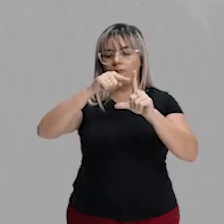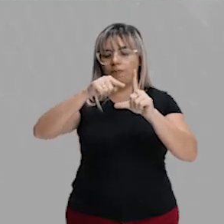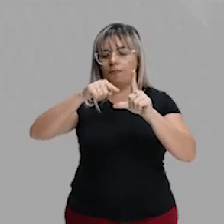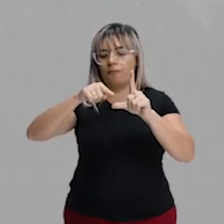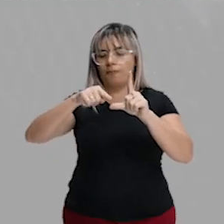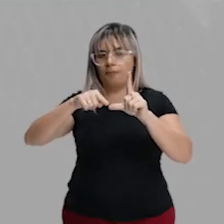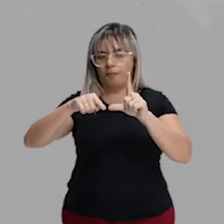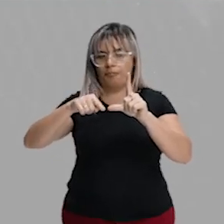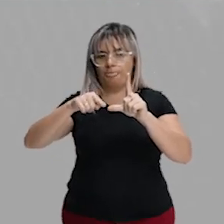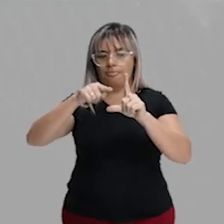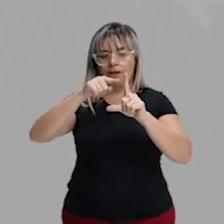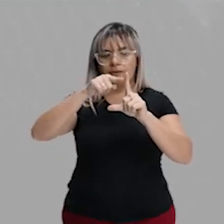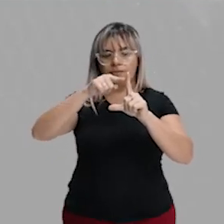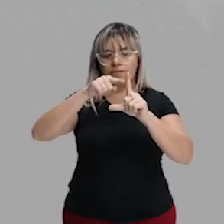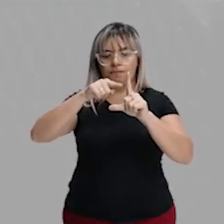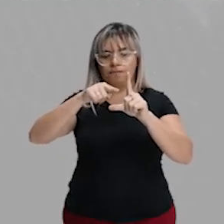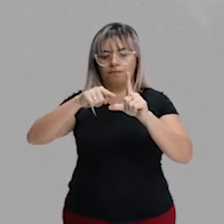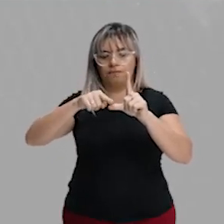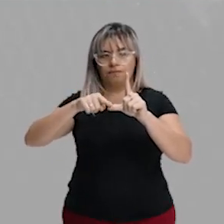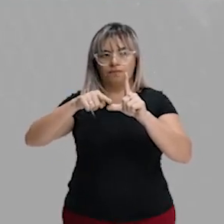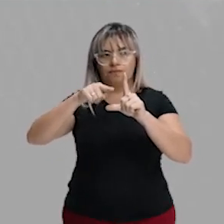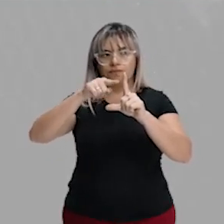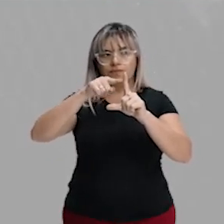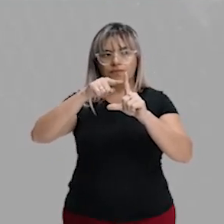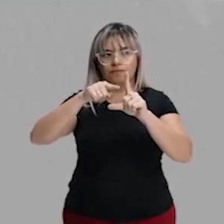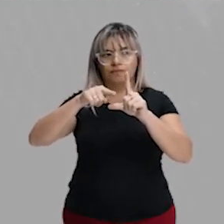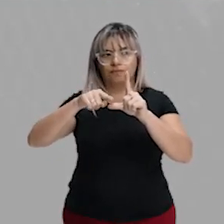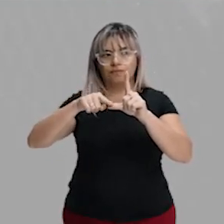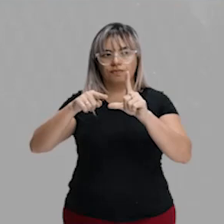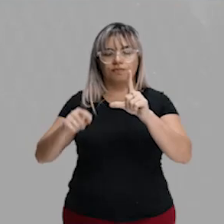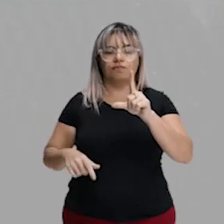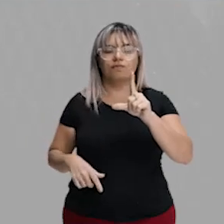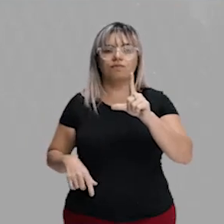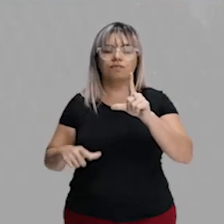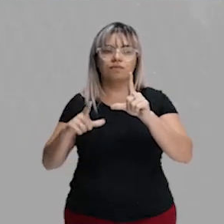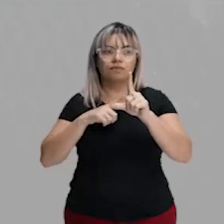O gráfico ele vai ser decrescente. Então eu tenho aqui, ó,